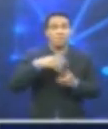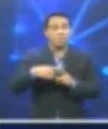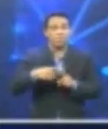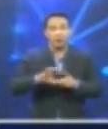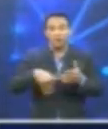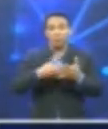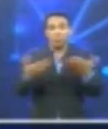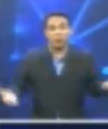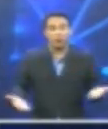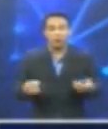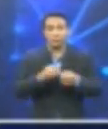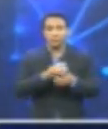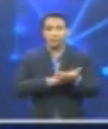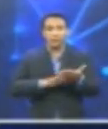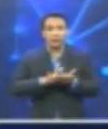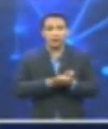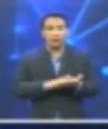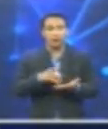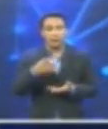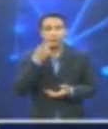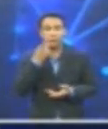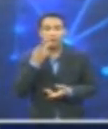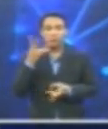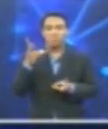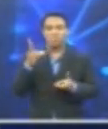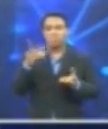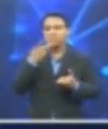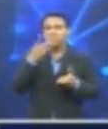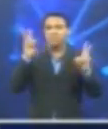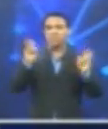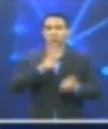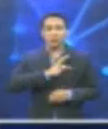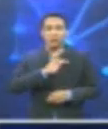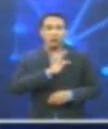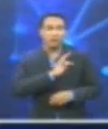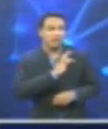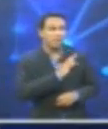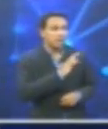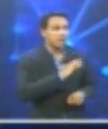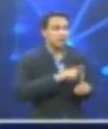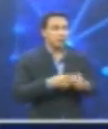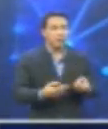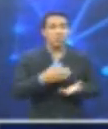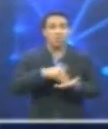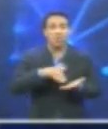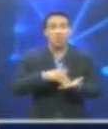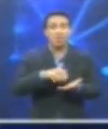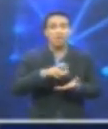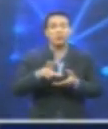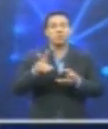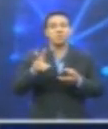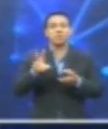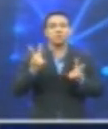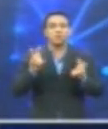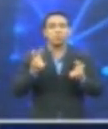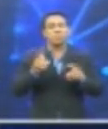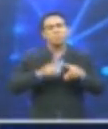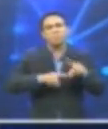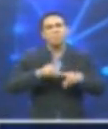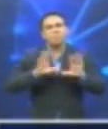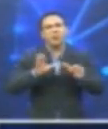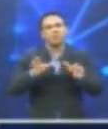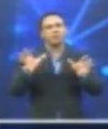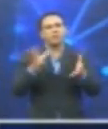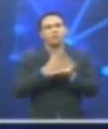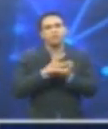fez, aliás, o senhor disse que fará um governo técnico, só técnico, quando indicou o secretário de Recursos Hídricos, indicou a si mesmo, político. Mas isso já foi dito